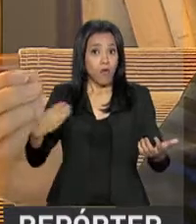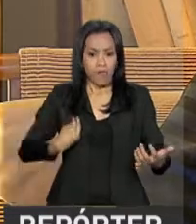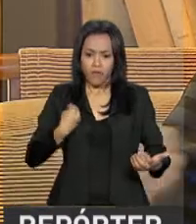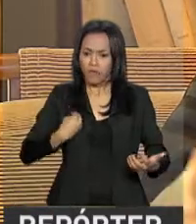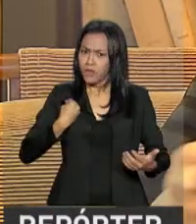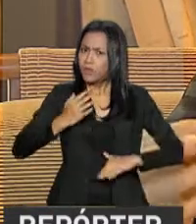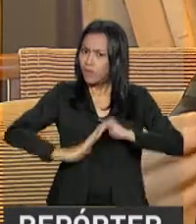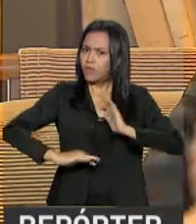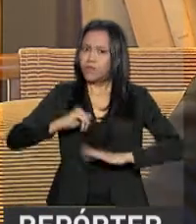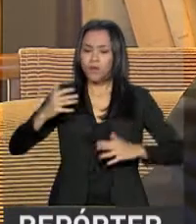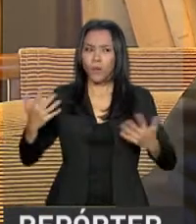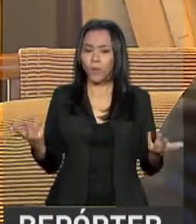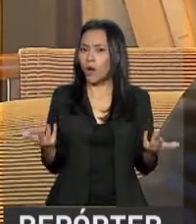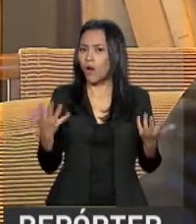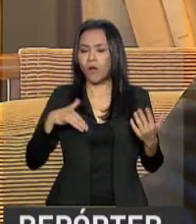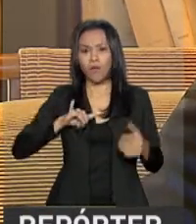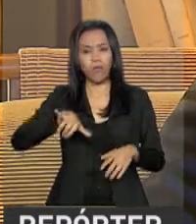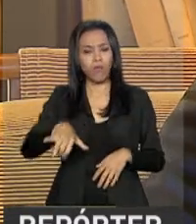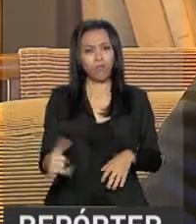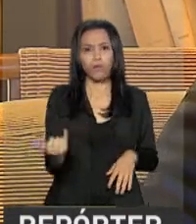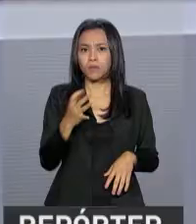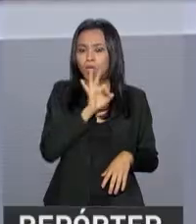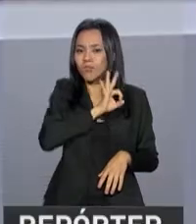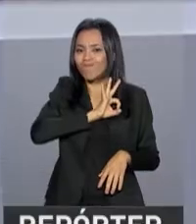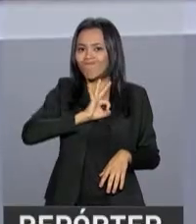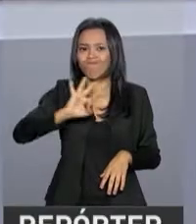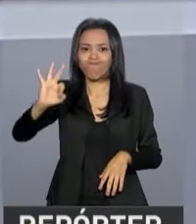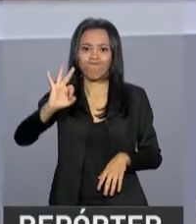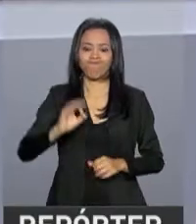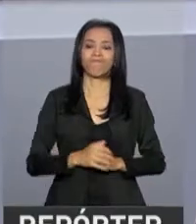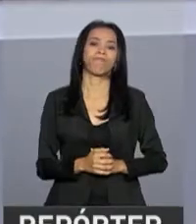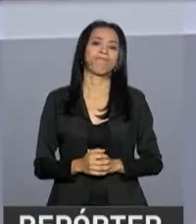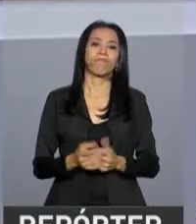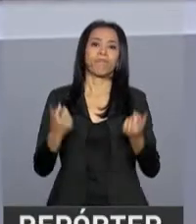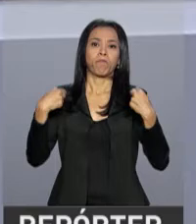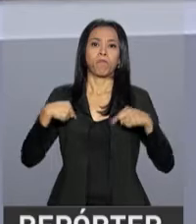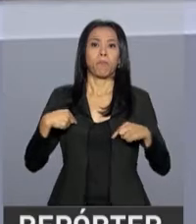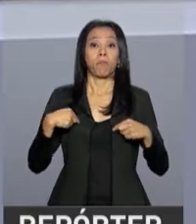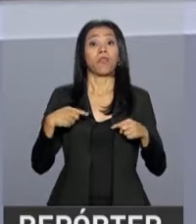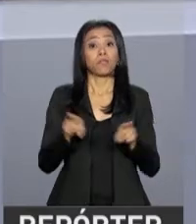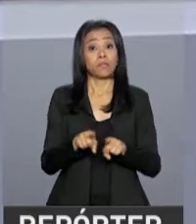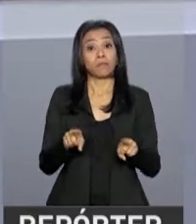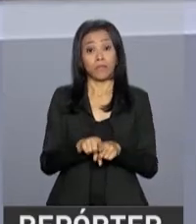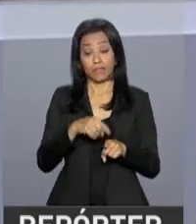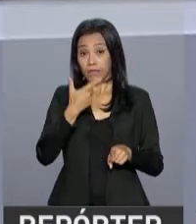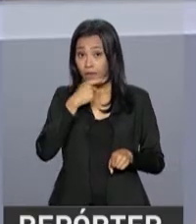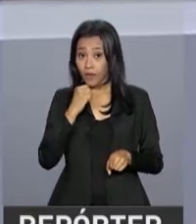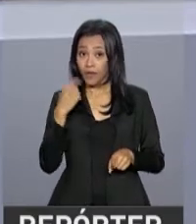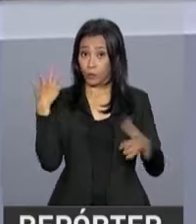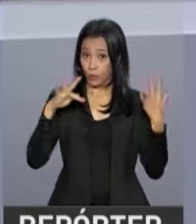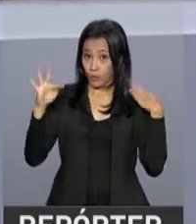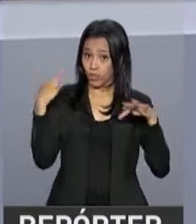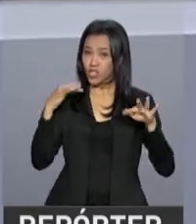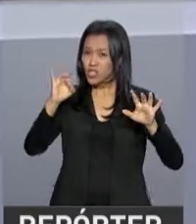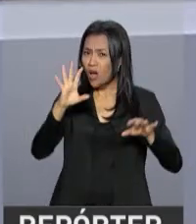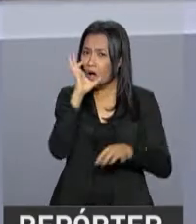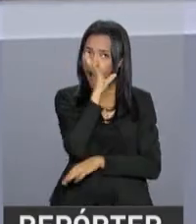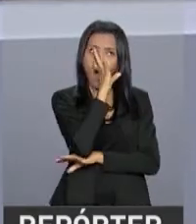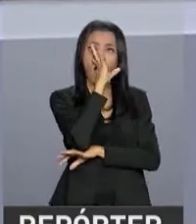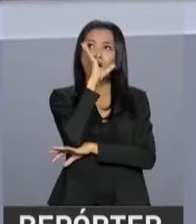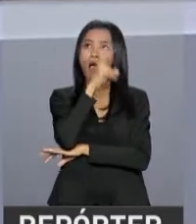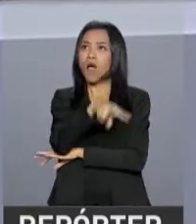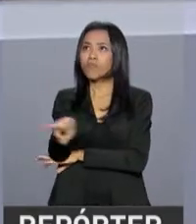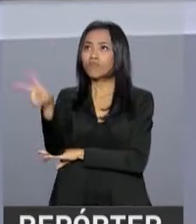isso em uma oportunidade em trilha vale ressaltar que os turistas que desejam apenas conhecer a